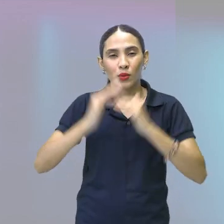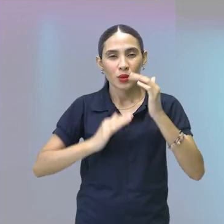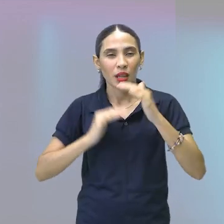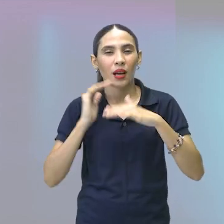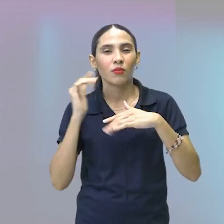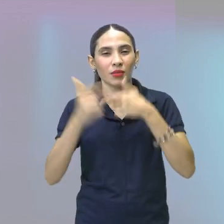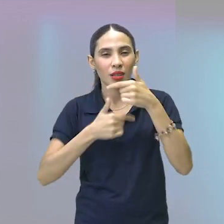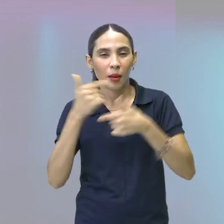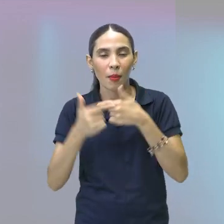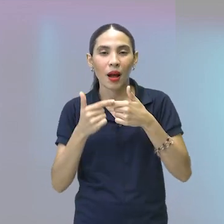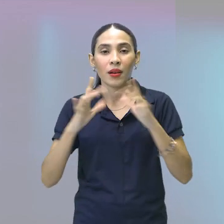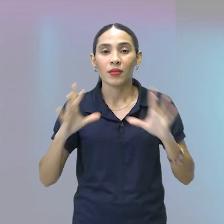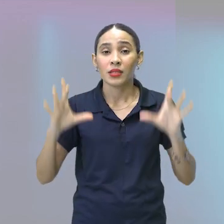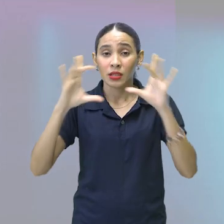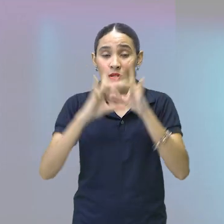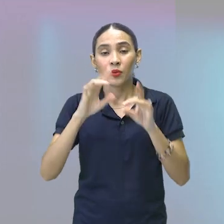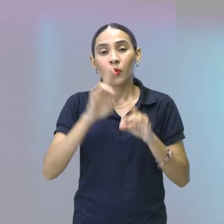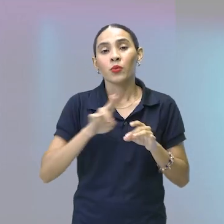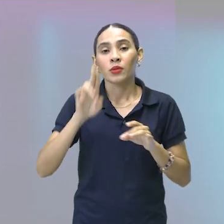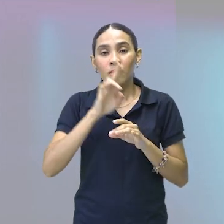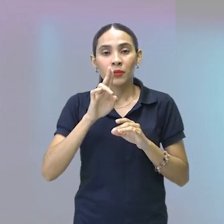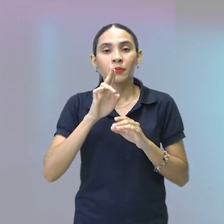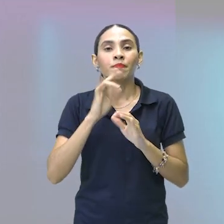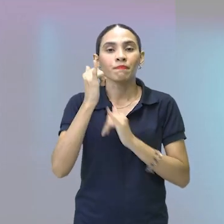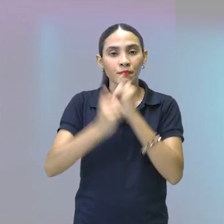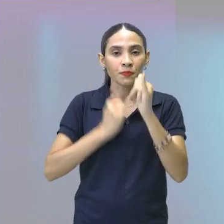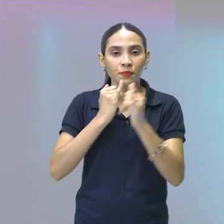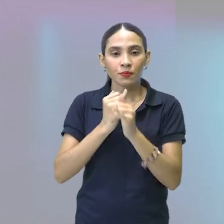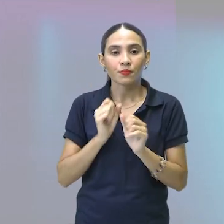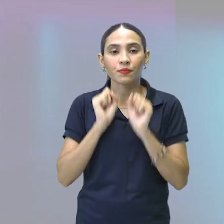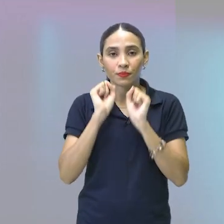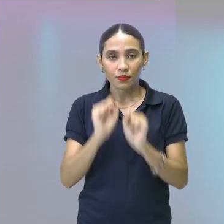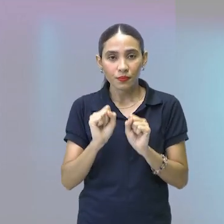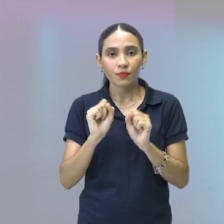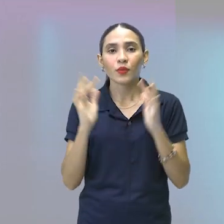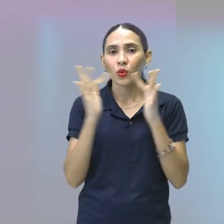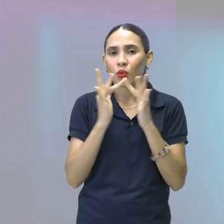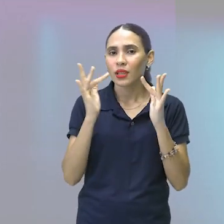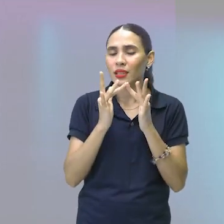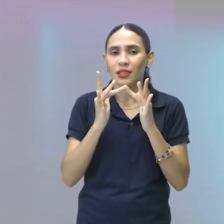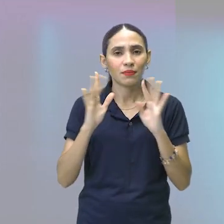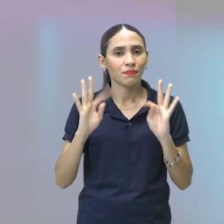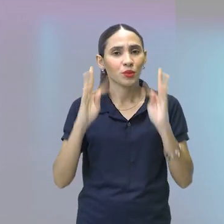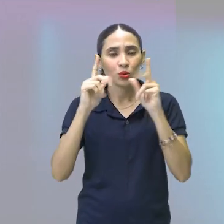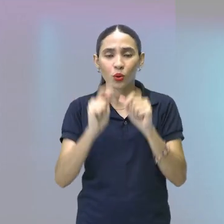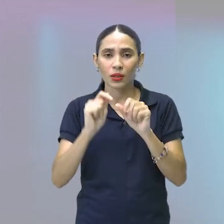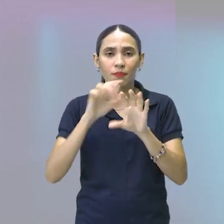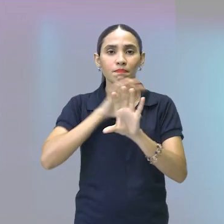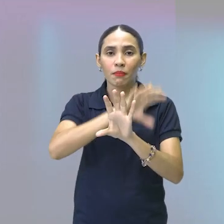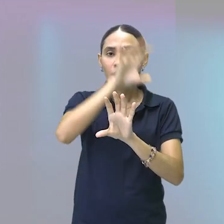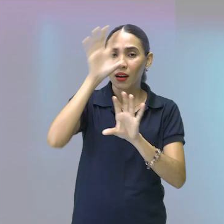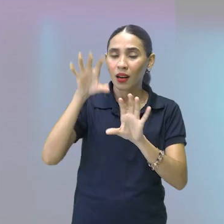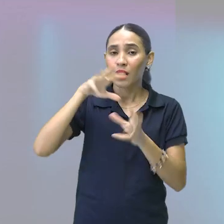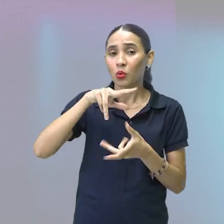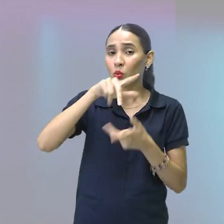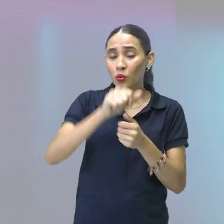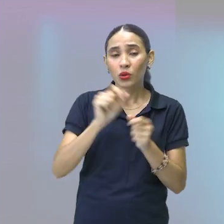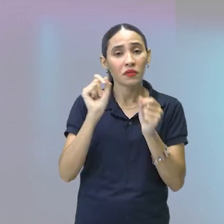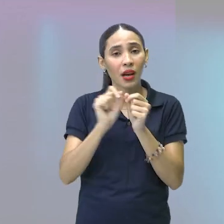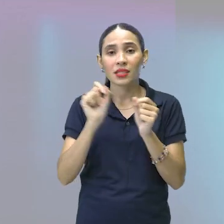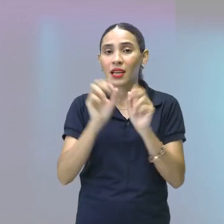trabalho, se reúnam através da internet. Você pode conectar pessoas do mundo todo e